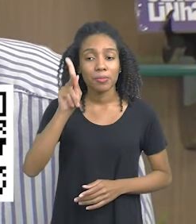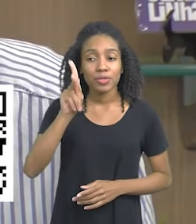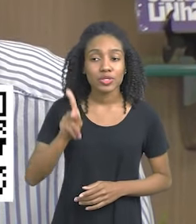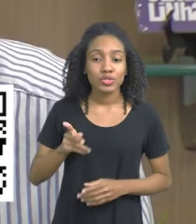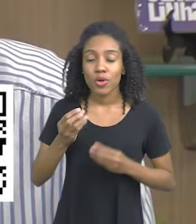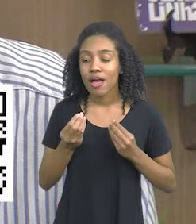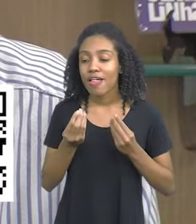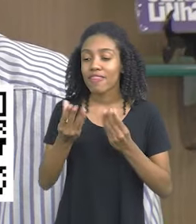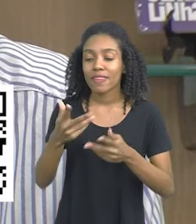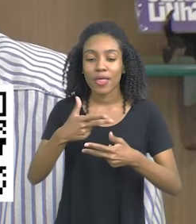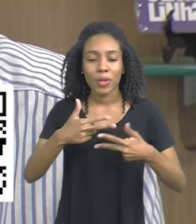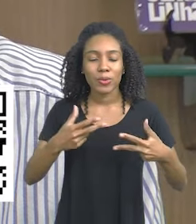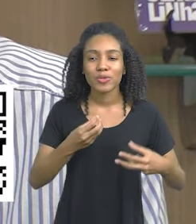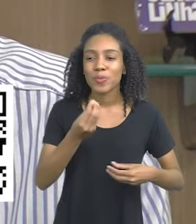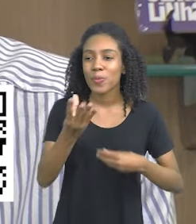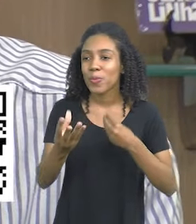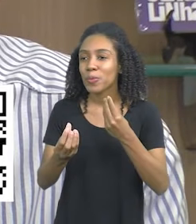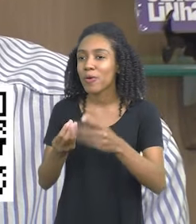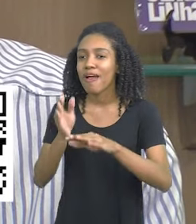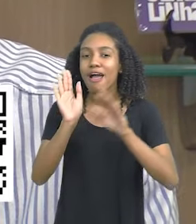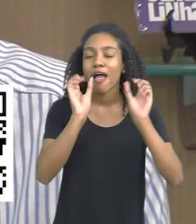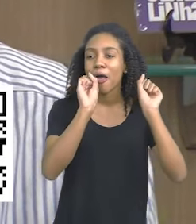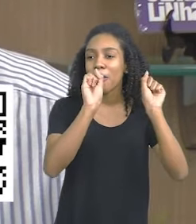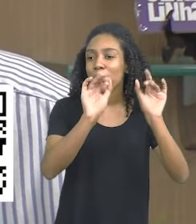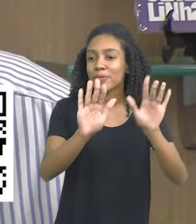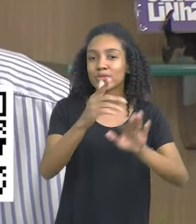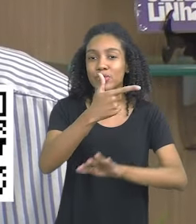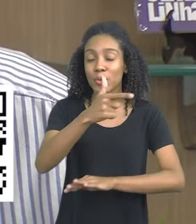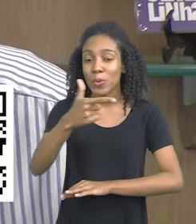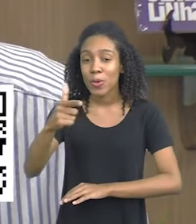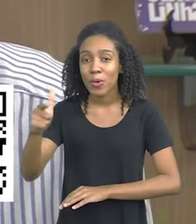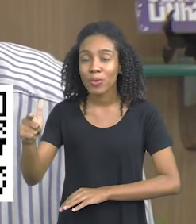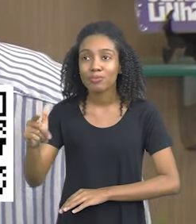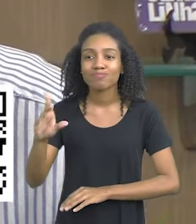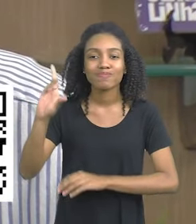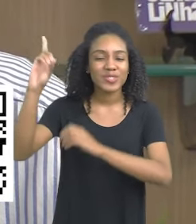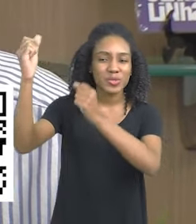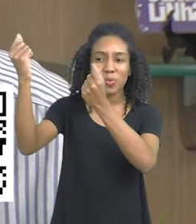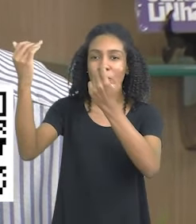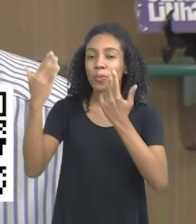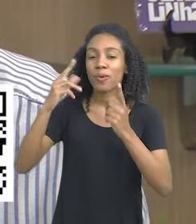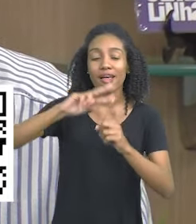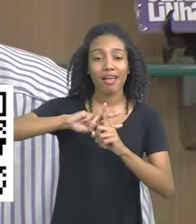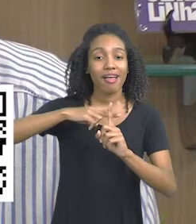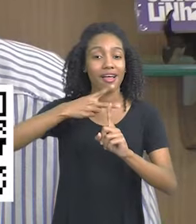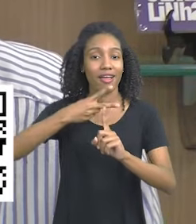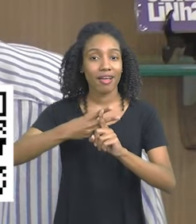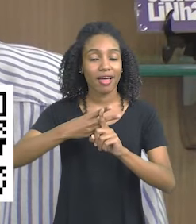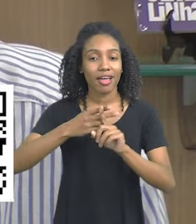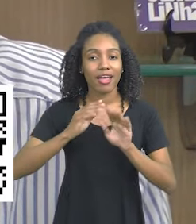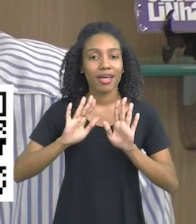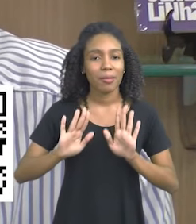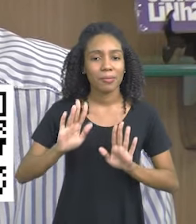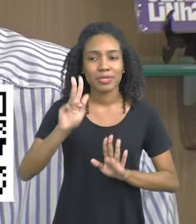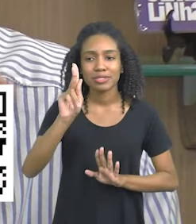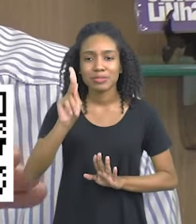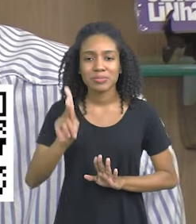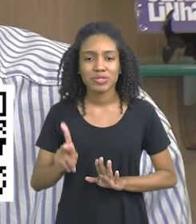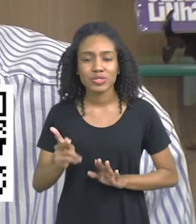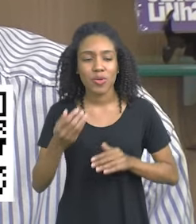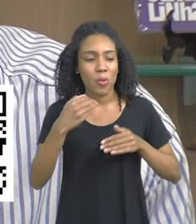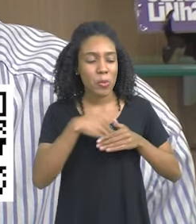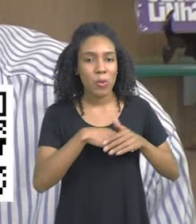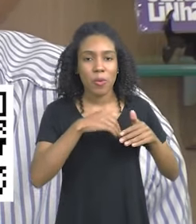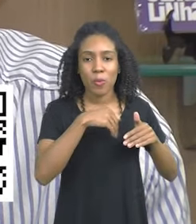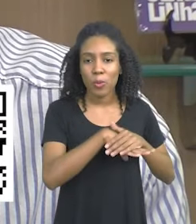acrescenta mais e mais. Mas o que retém mais do que é justo, ser-lhe-á isto